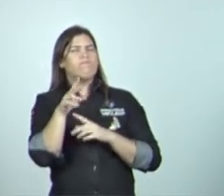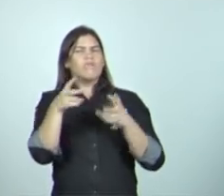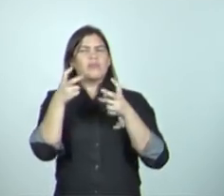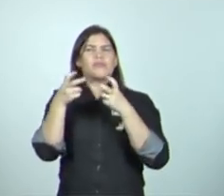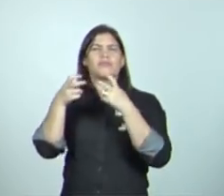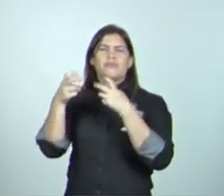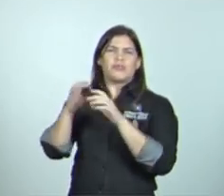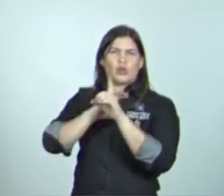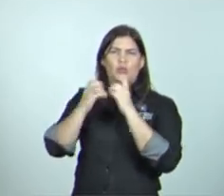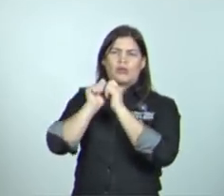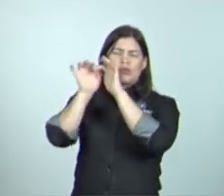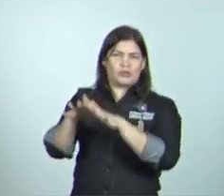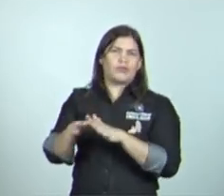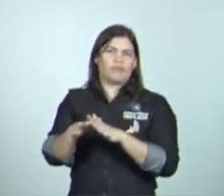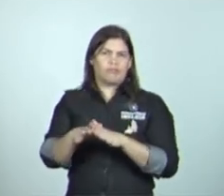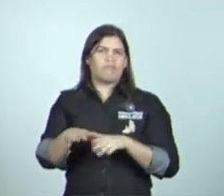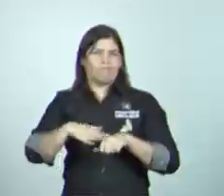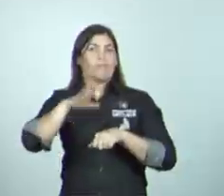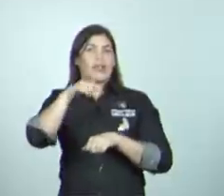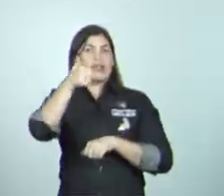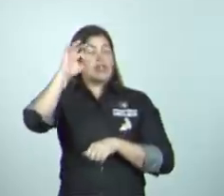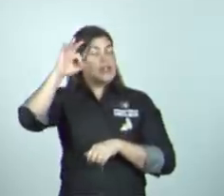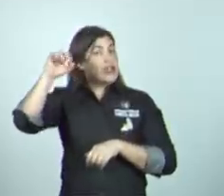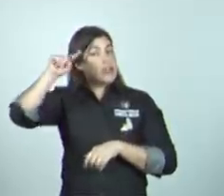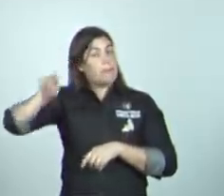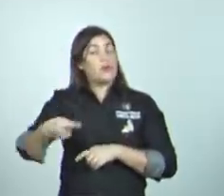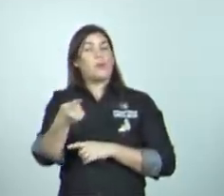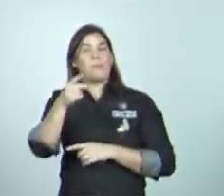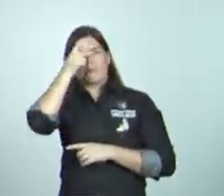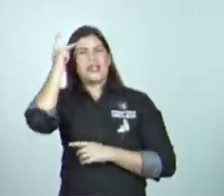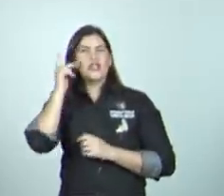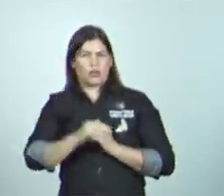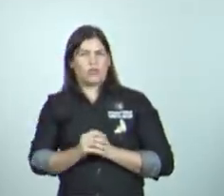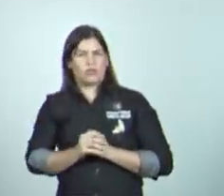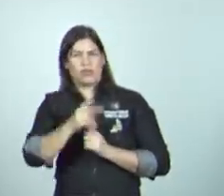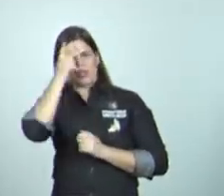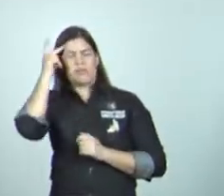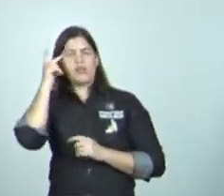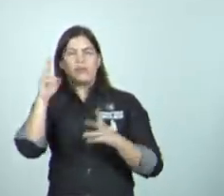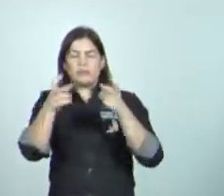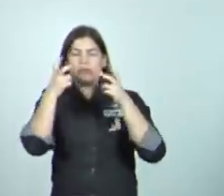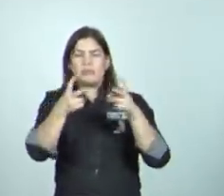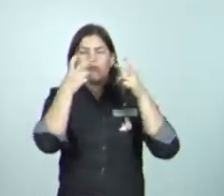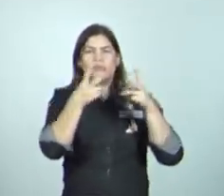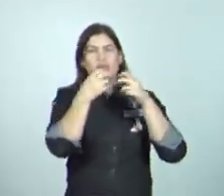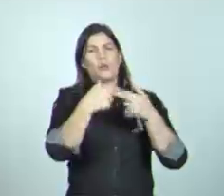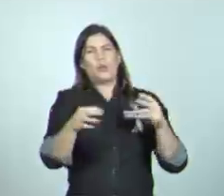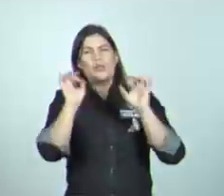culto uma parte do culto uma reflexão colírio alguma pérola de deus através